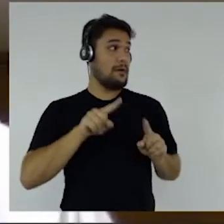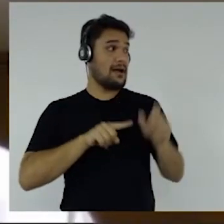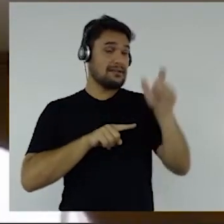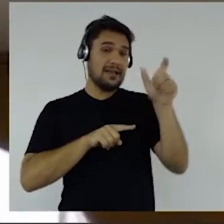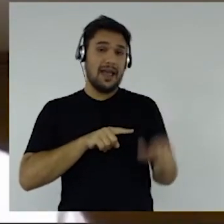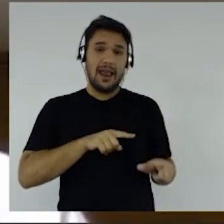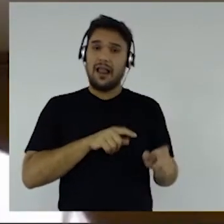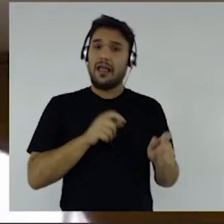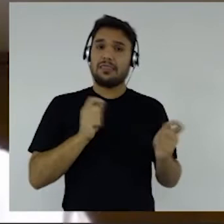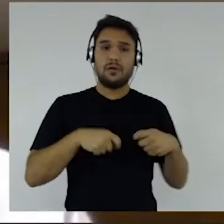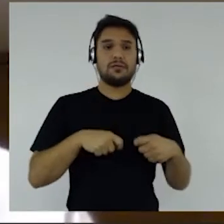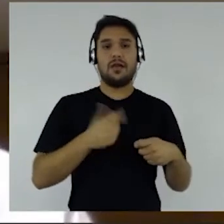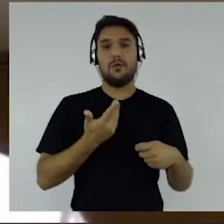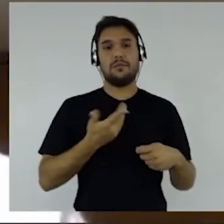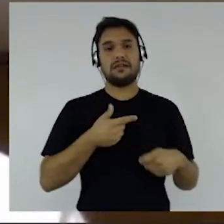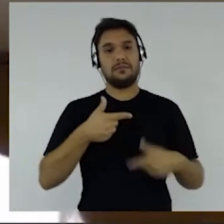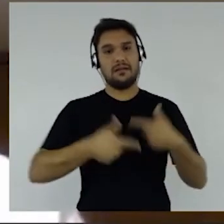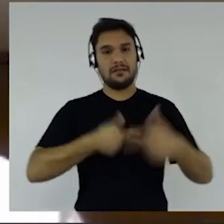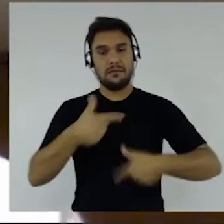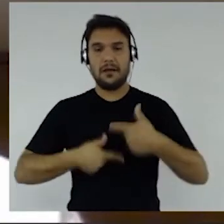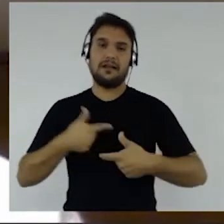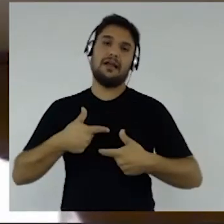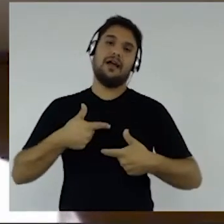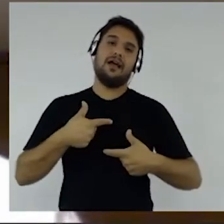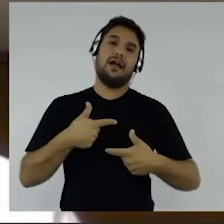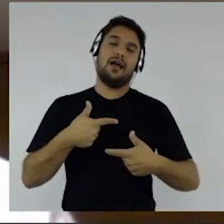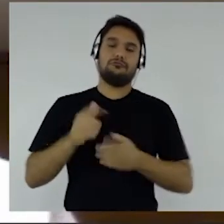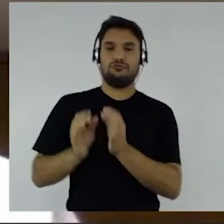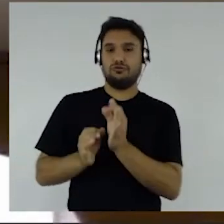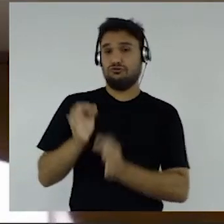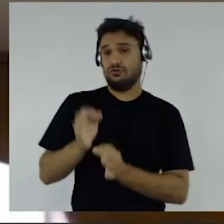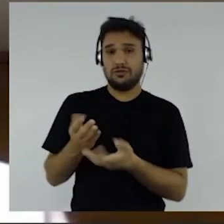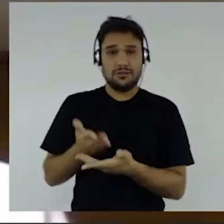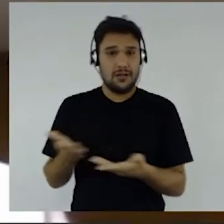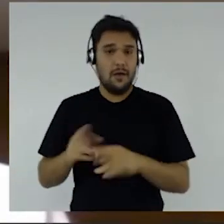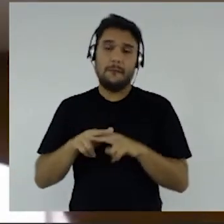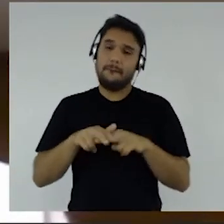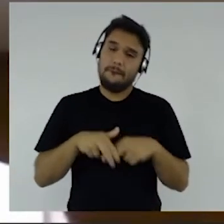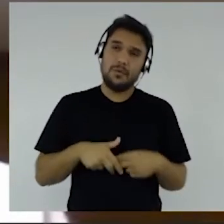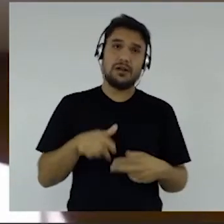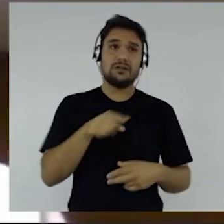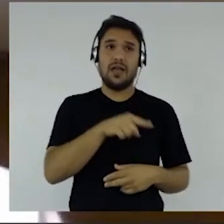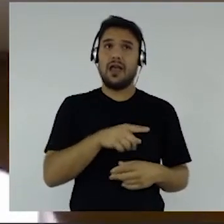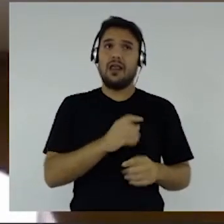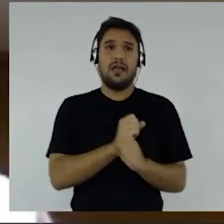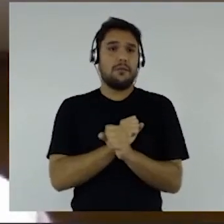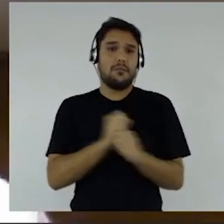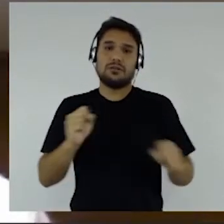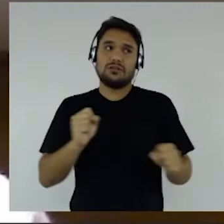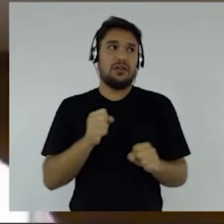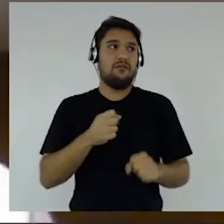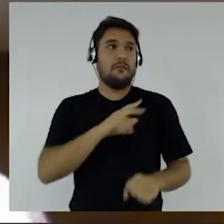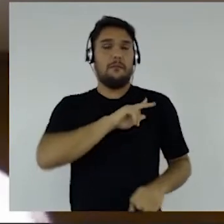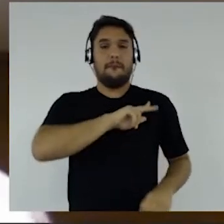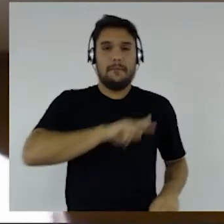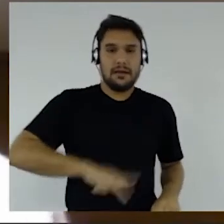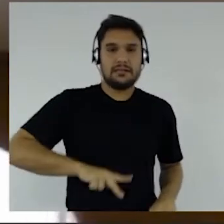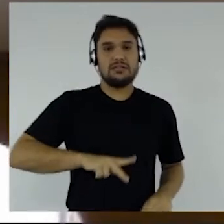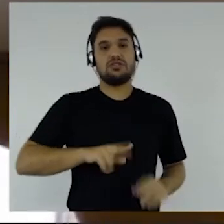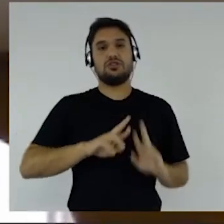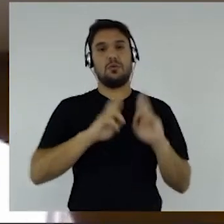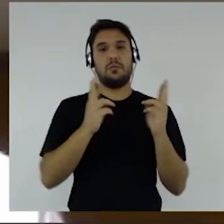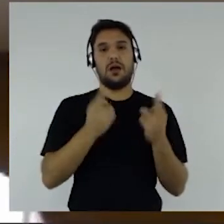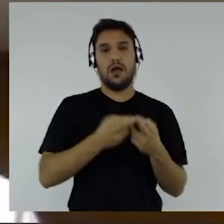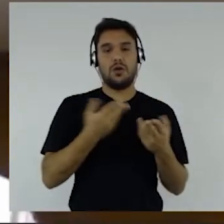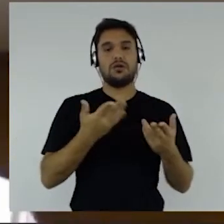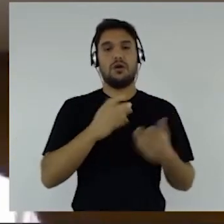detém competência para exercer funções judiciais, por isso que certamente ele então jamais poderia presidir uma